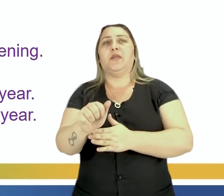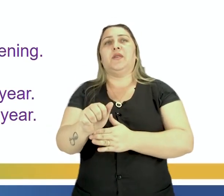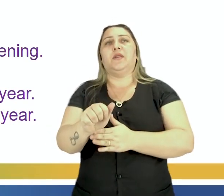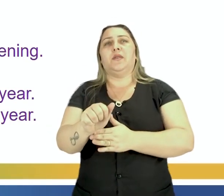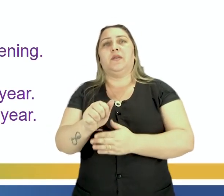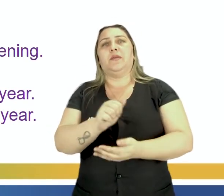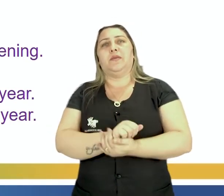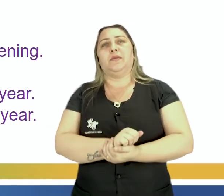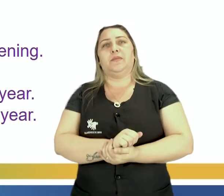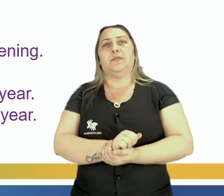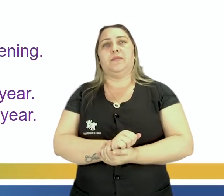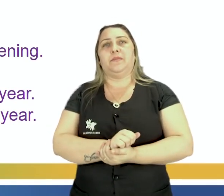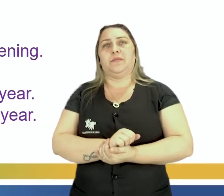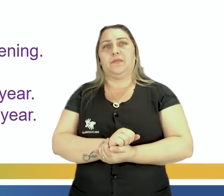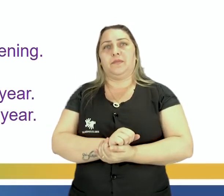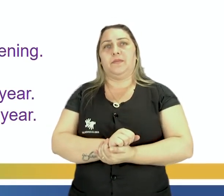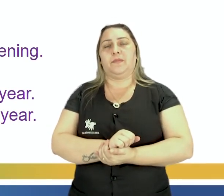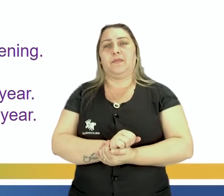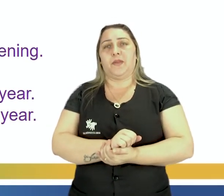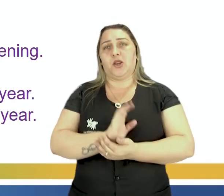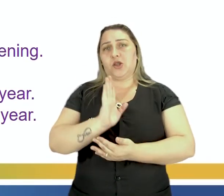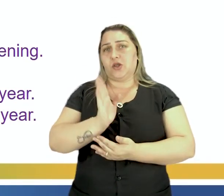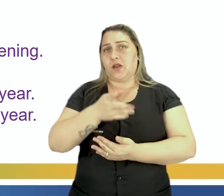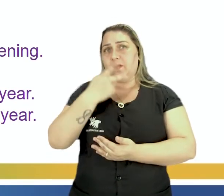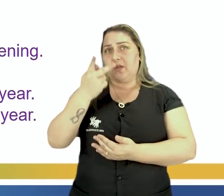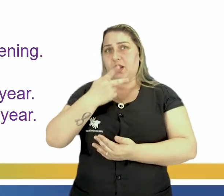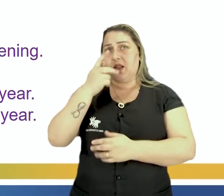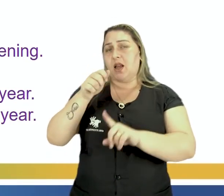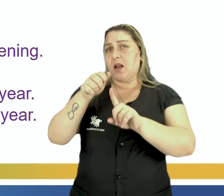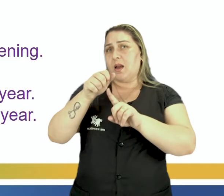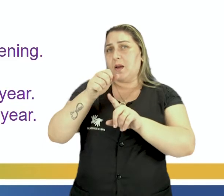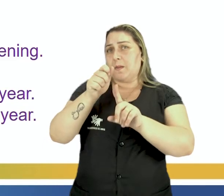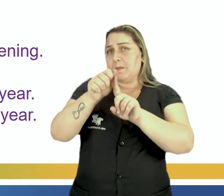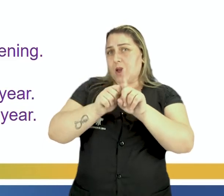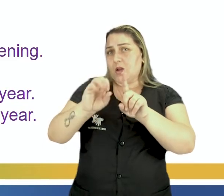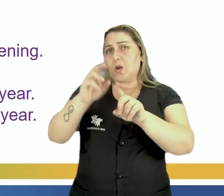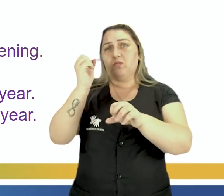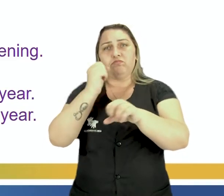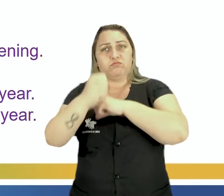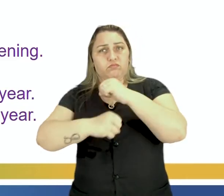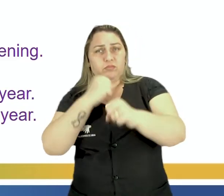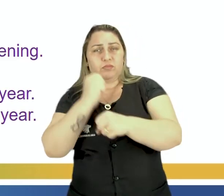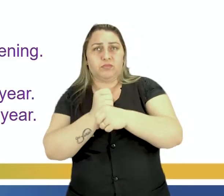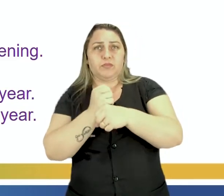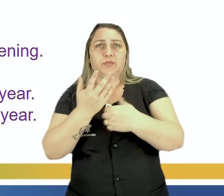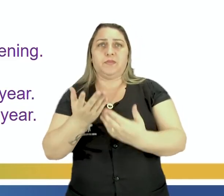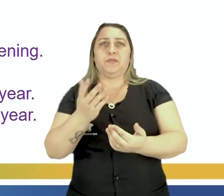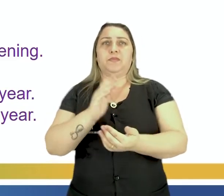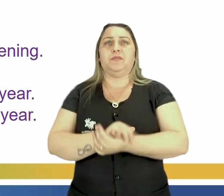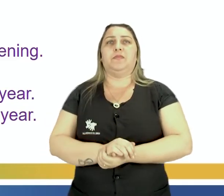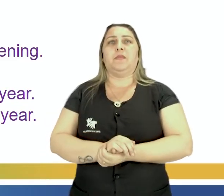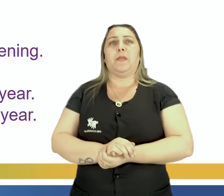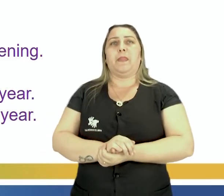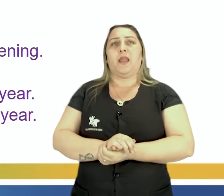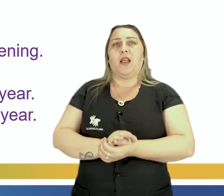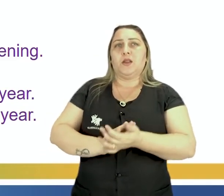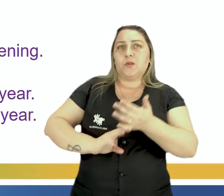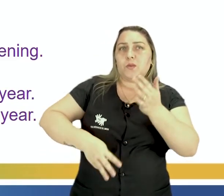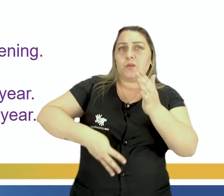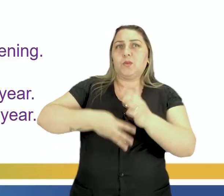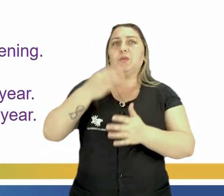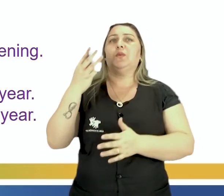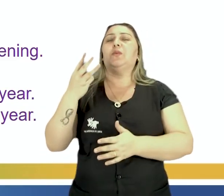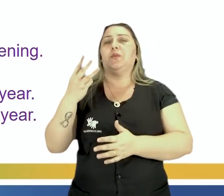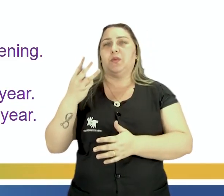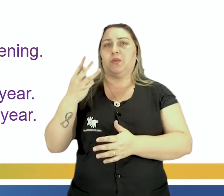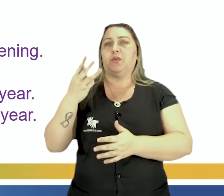once a month e once a year, que nós já falamos anteriormente. Ou então pode ser twice, que significam duas vezes,